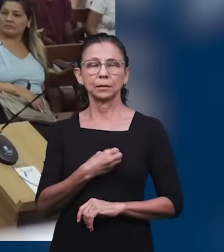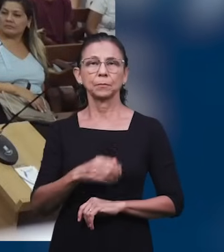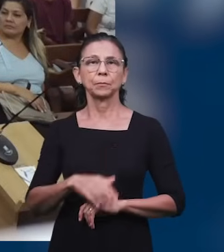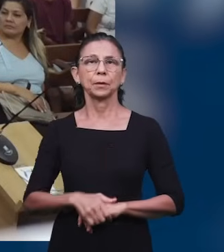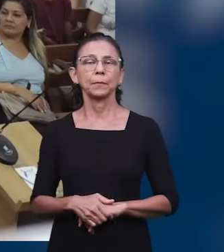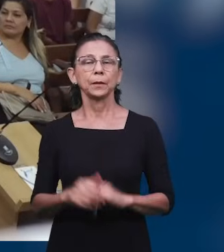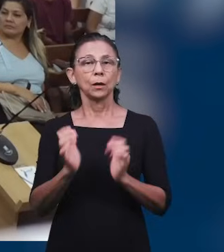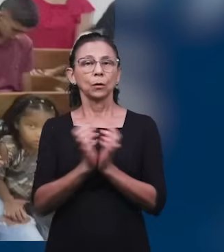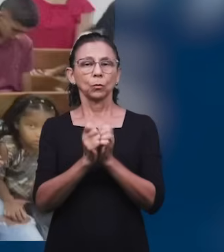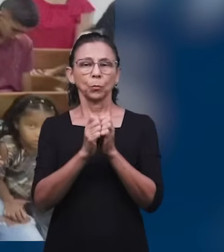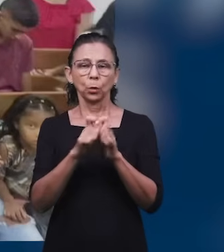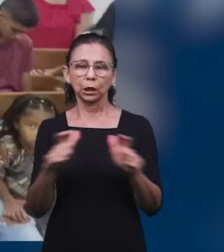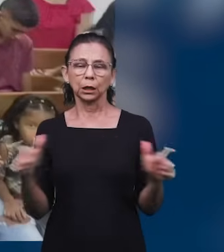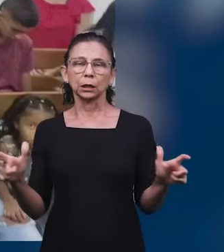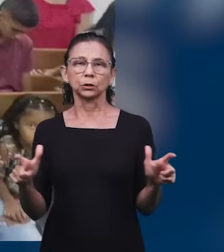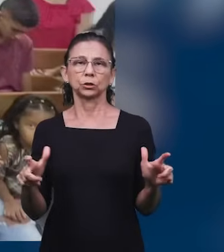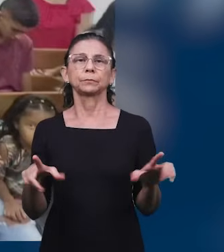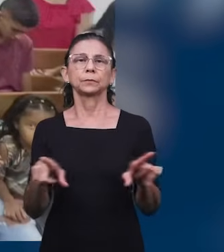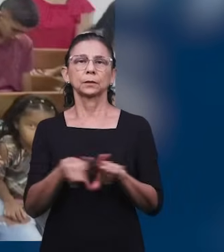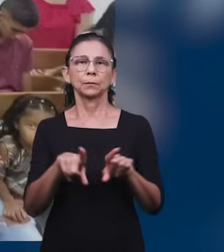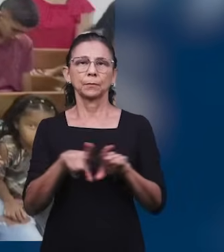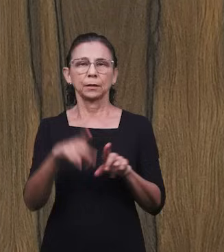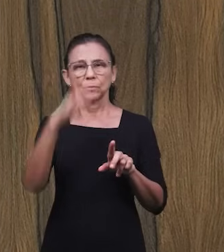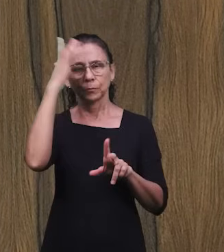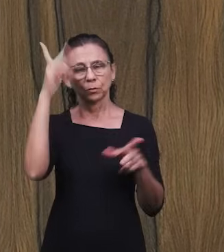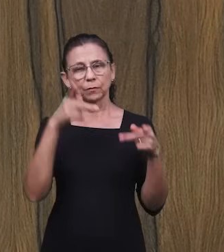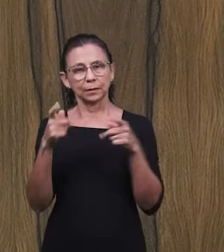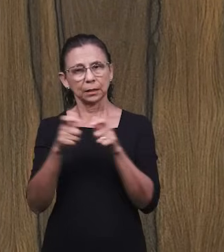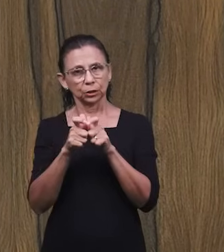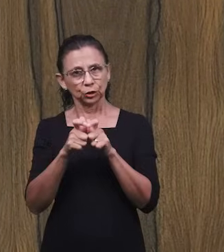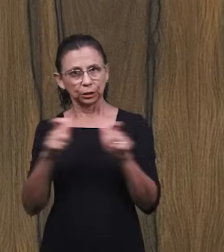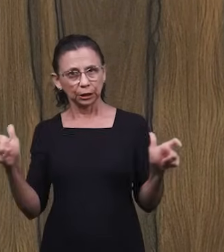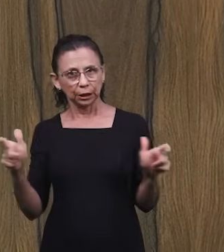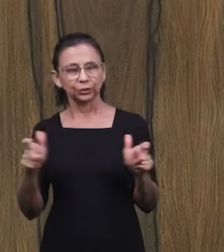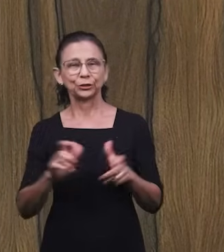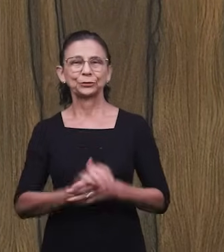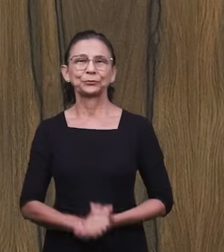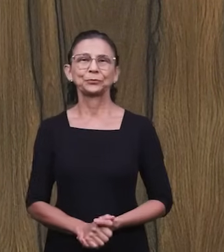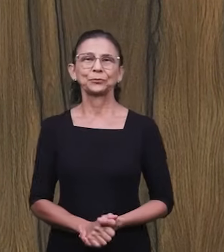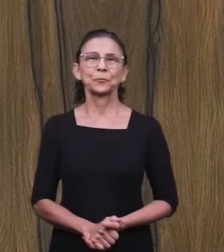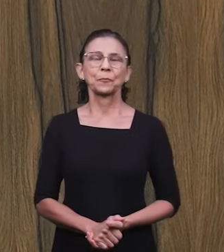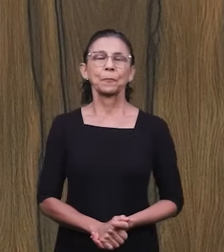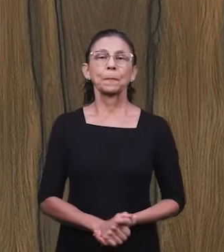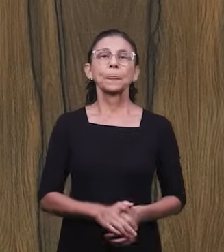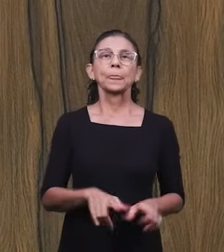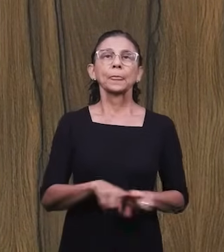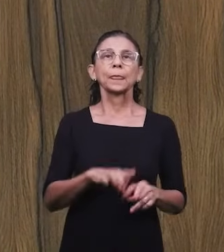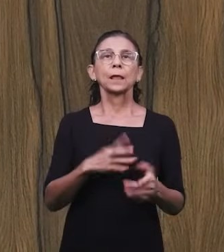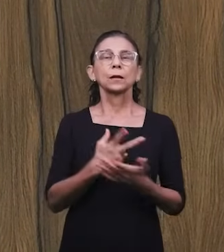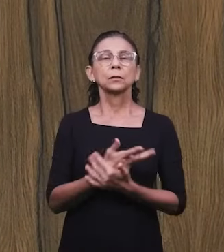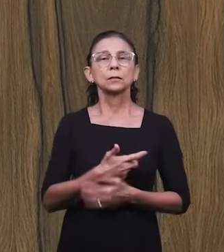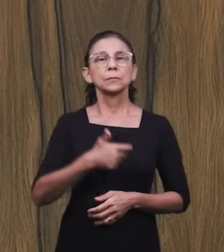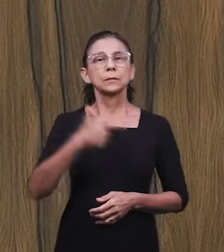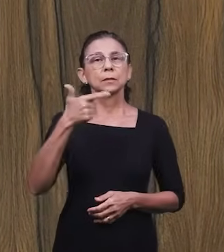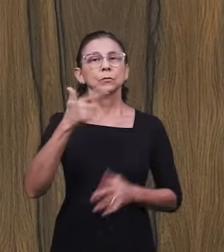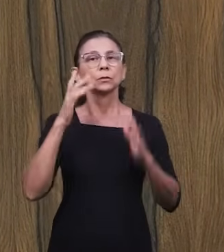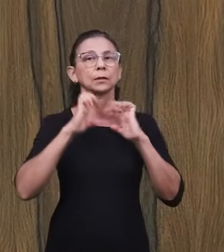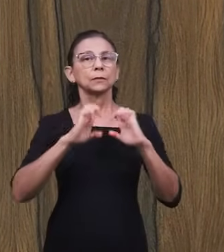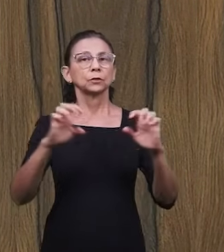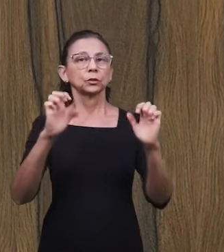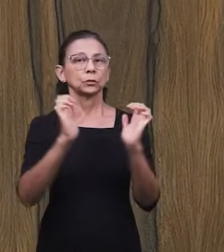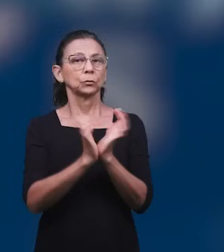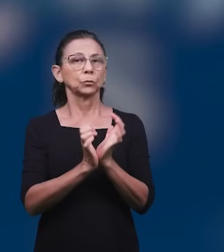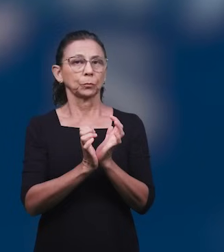sendo 77 visitantes, para honra e glórias ao Senhor. Em Tangará da Serra, no Mato Grosso, aconteceu a segunda evangelização